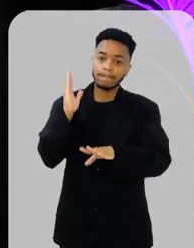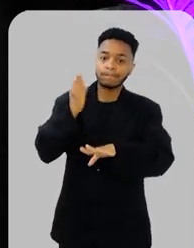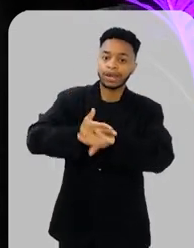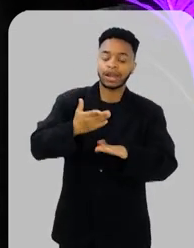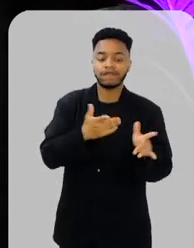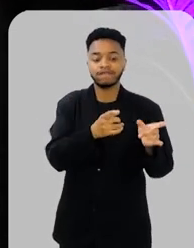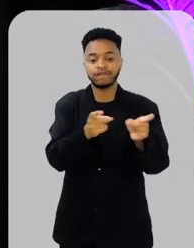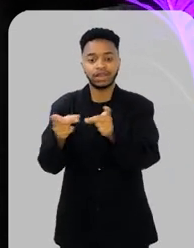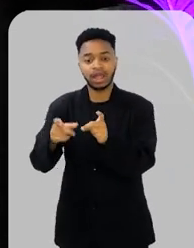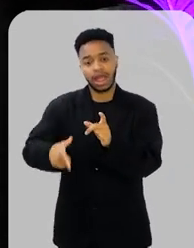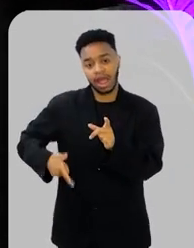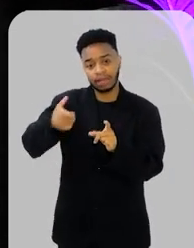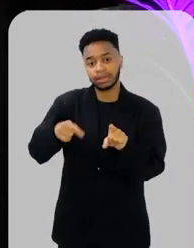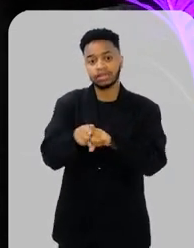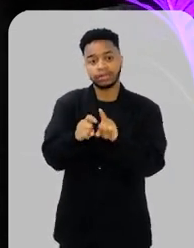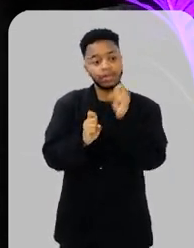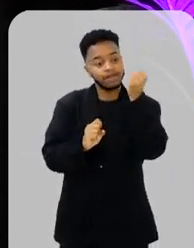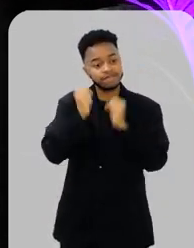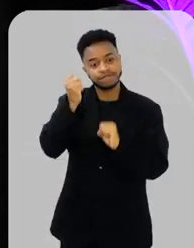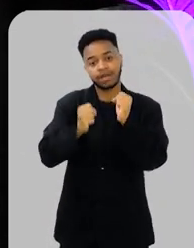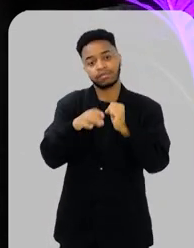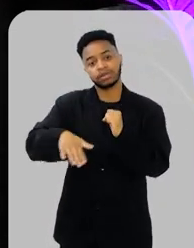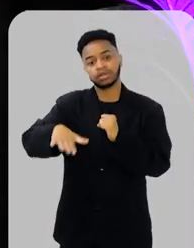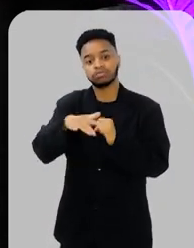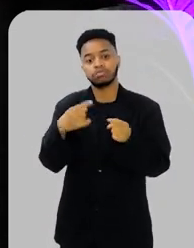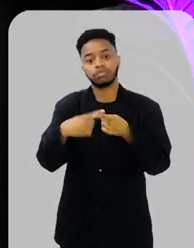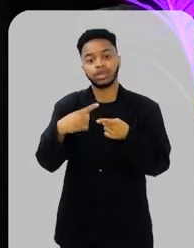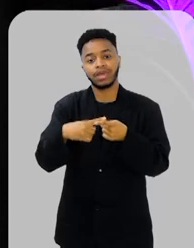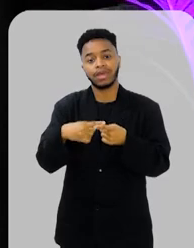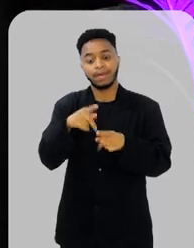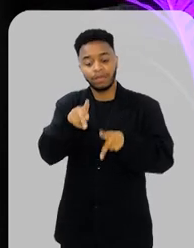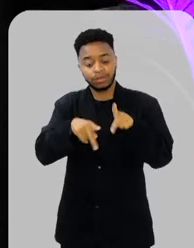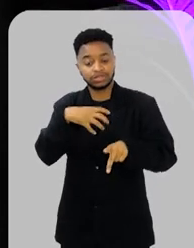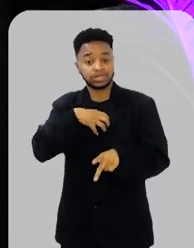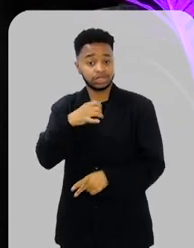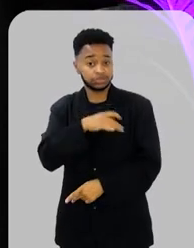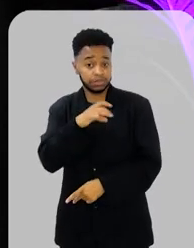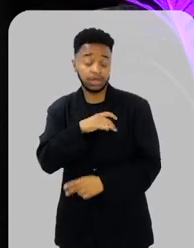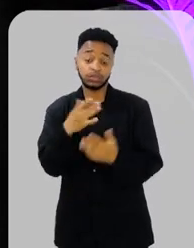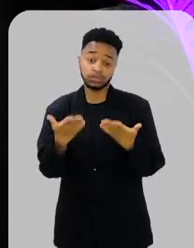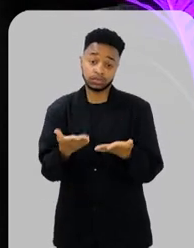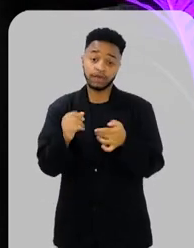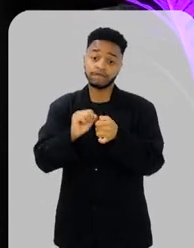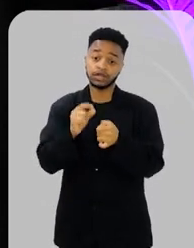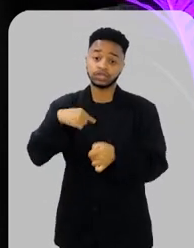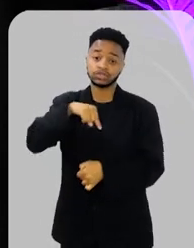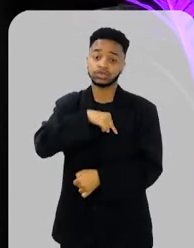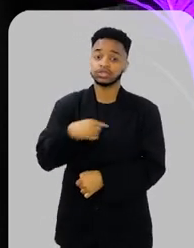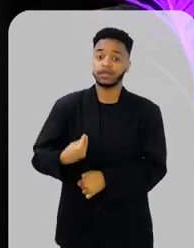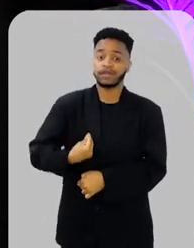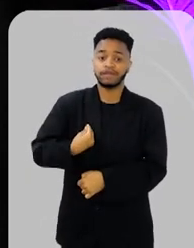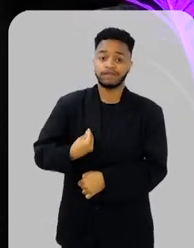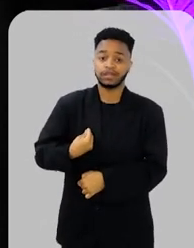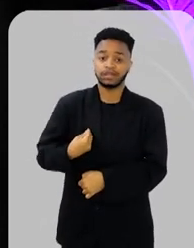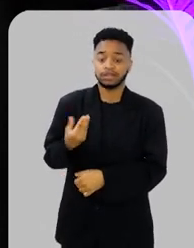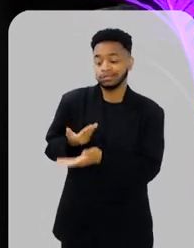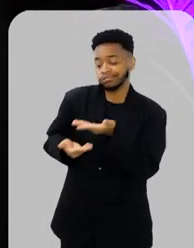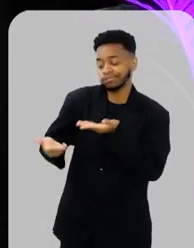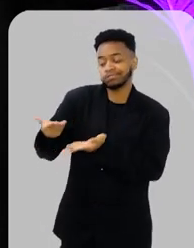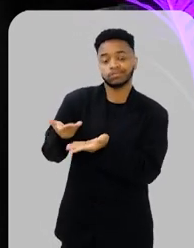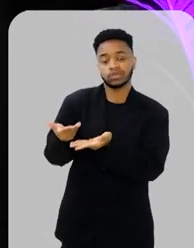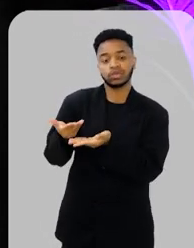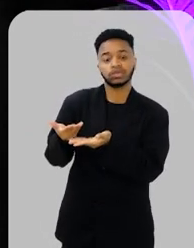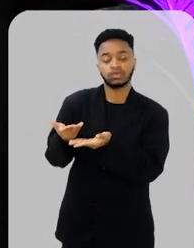direto, não só ao tráfico, mas à indústria armamentista como um todo, sim, que lucra, sim, com o medo da população e que acaba fazendo das nossas